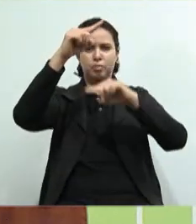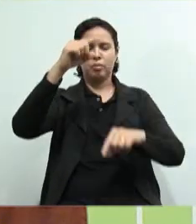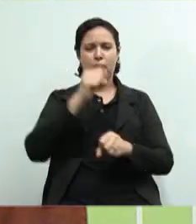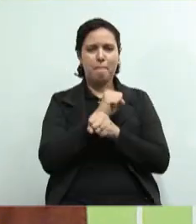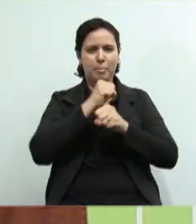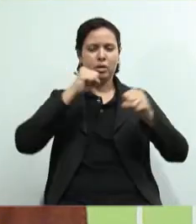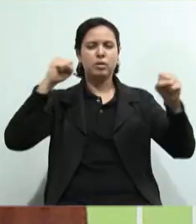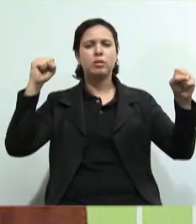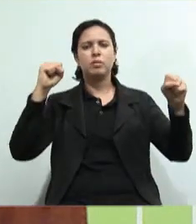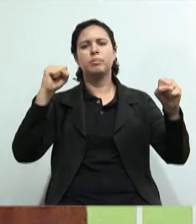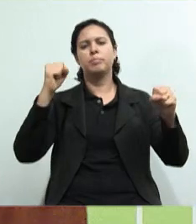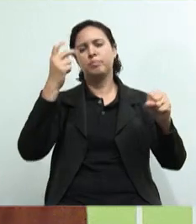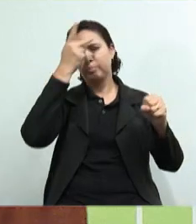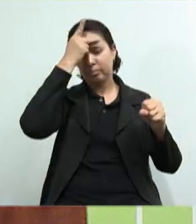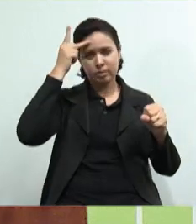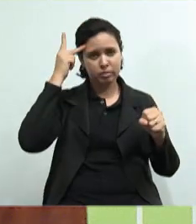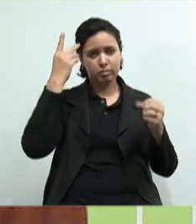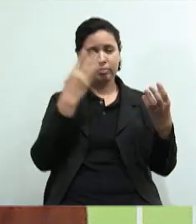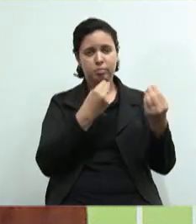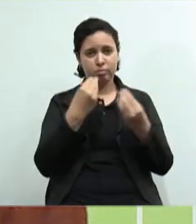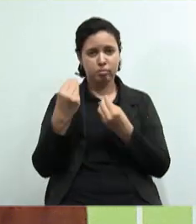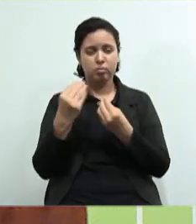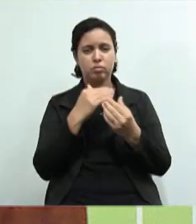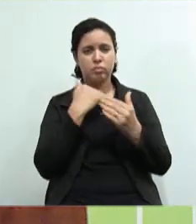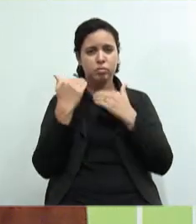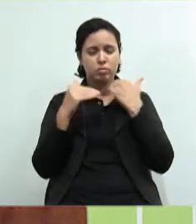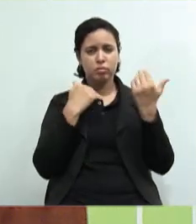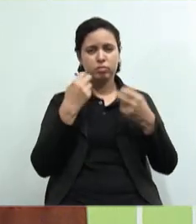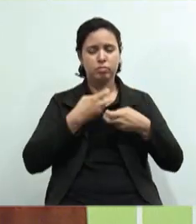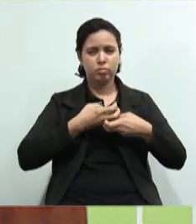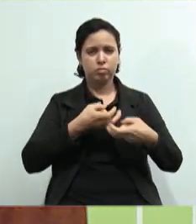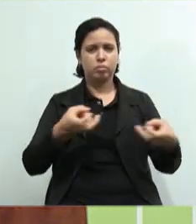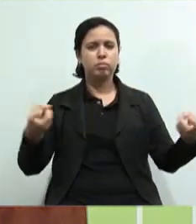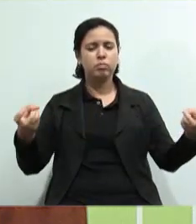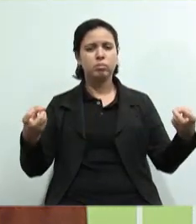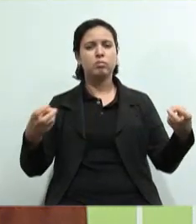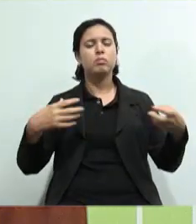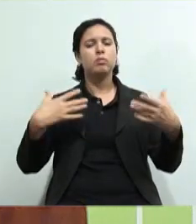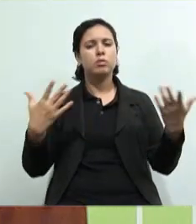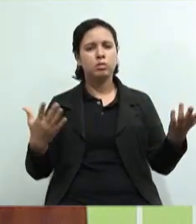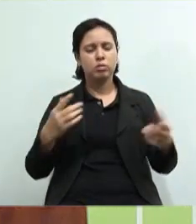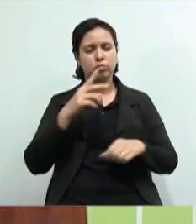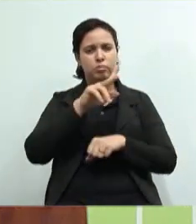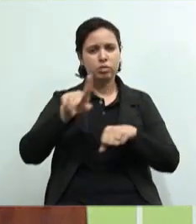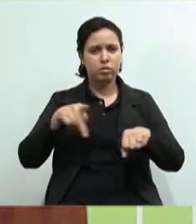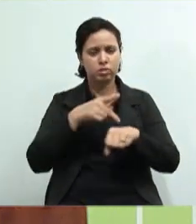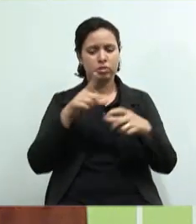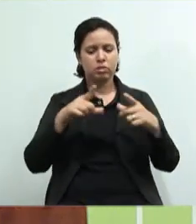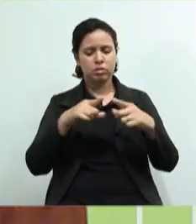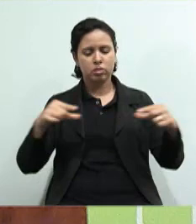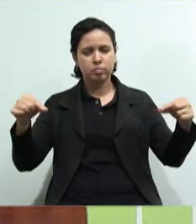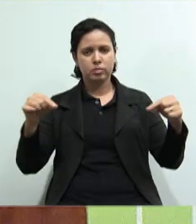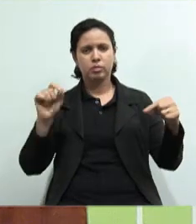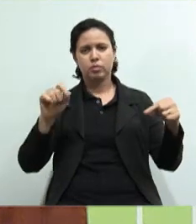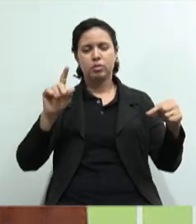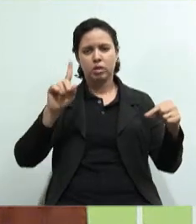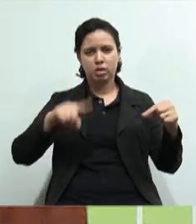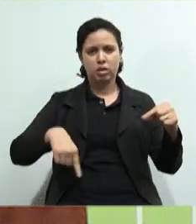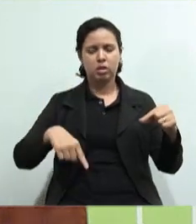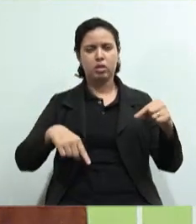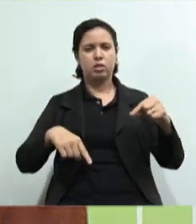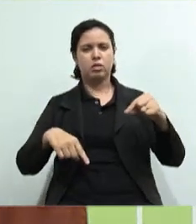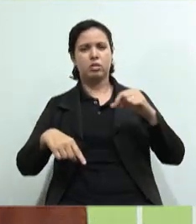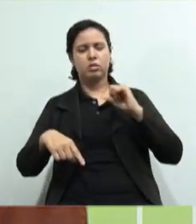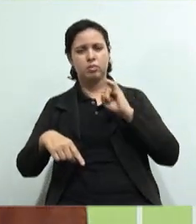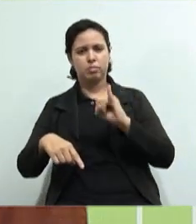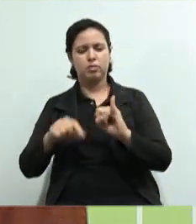caíram em Hiroshima, Nagasaki. O Japão, ele é um arquipélago, né? Ele é composto